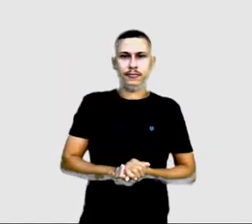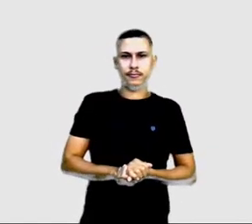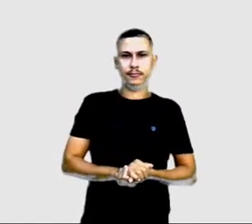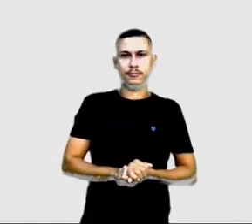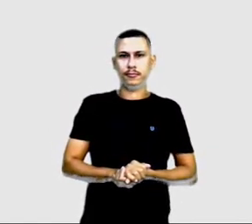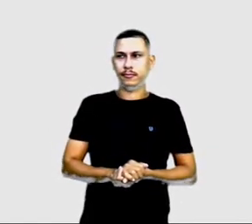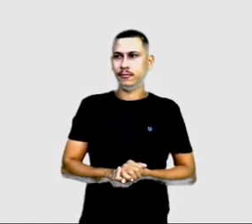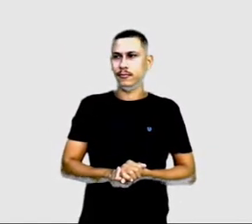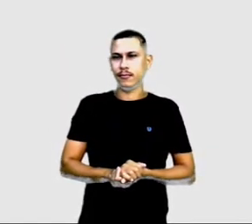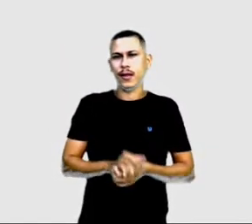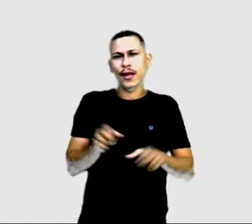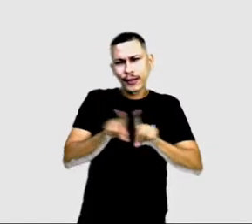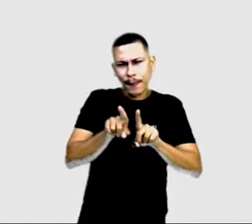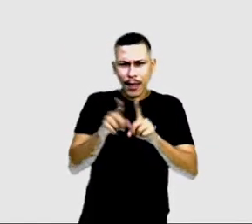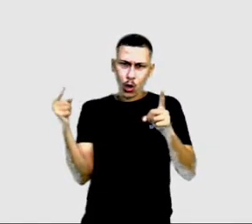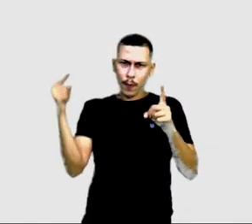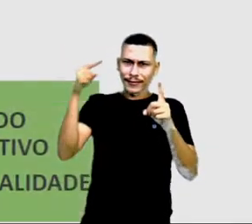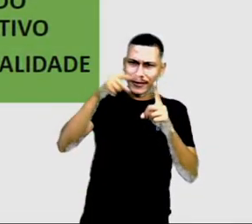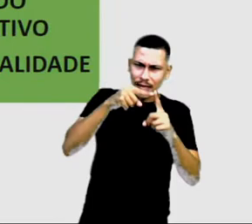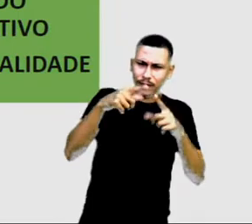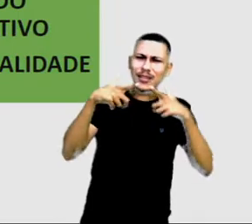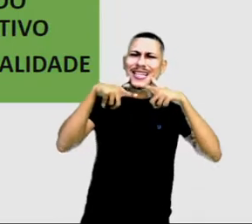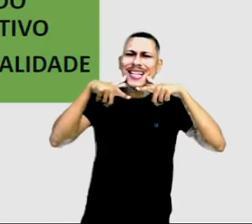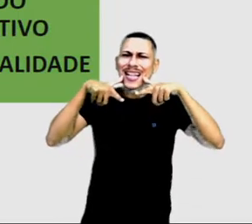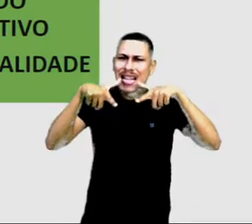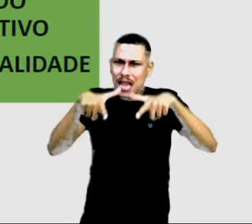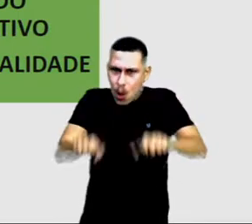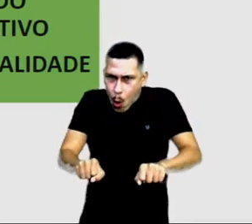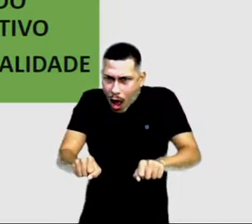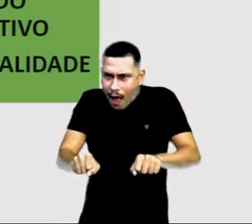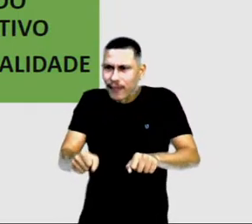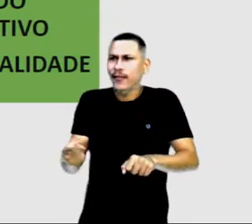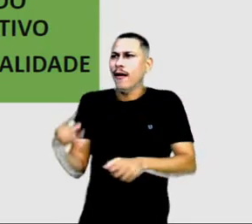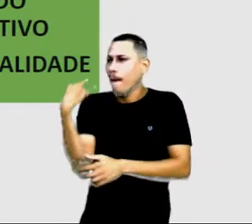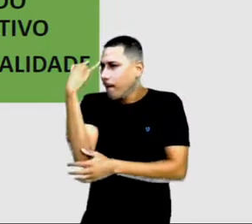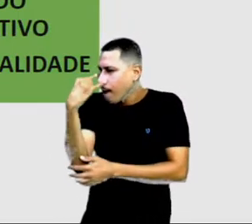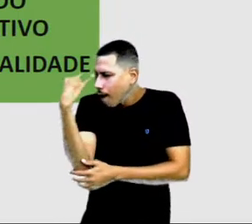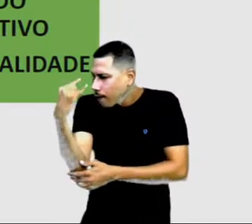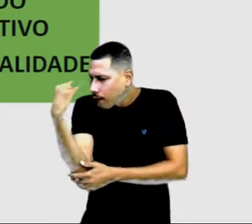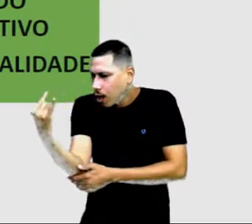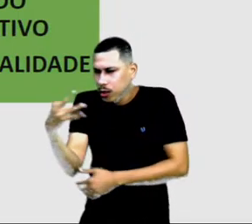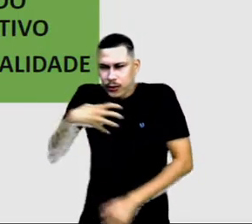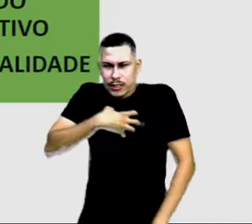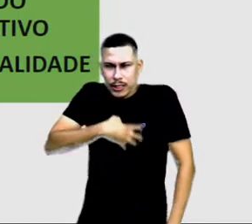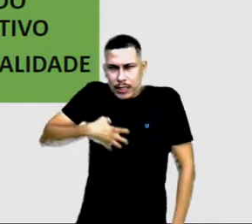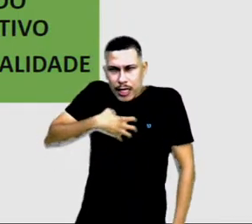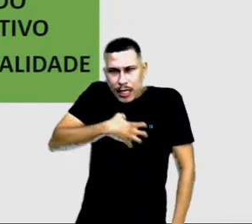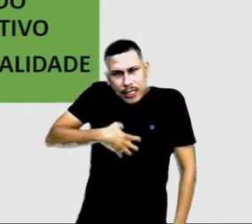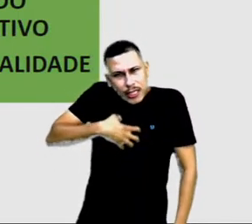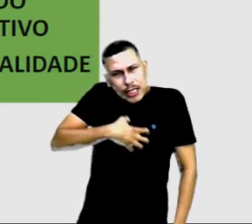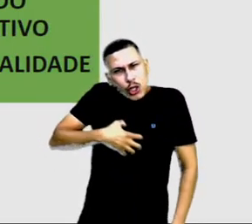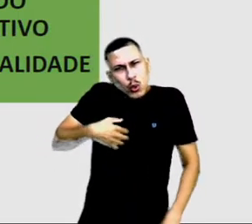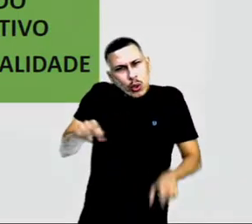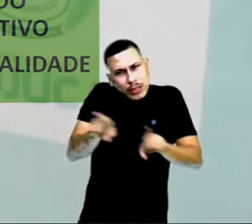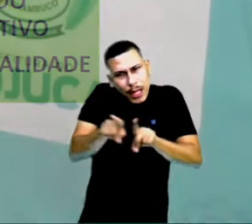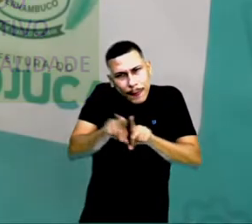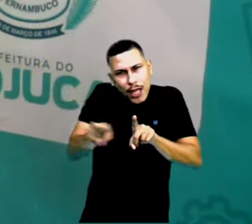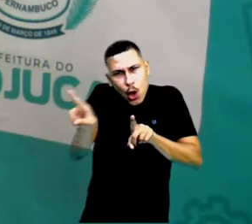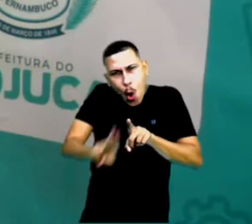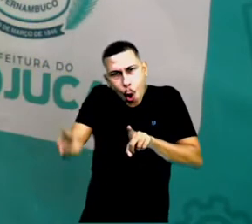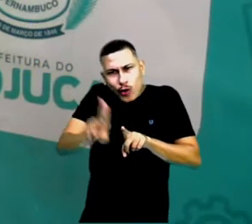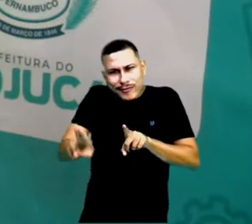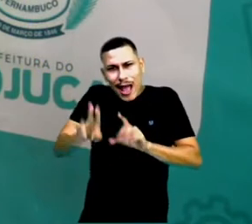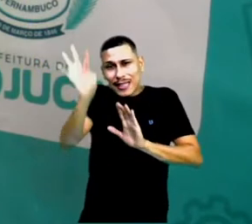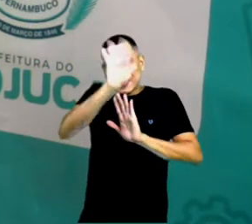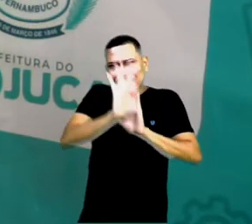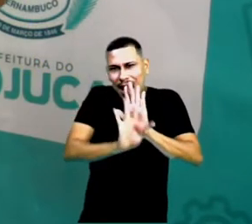da linguagem, a gente também vai ver um pouquinho mais à frente. E o sentido conativo no sentido da intertextualidade, que é